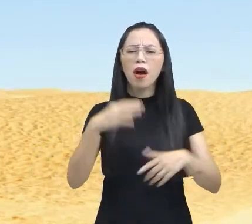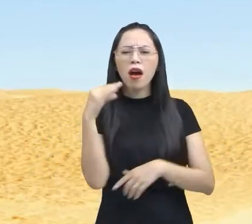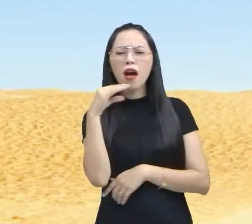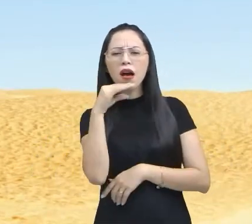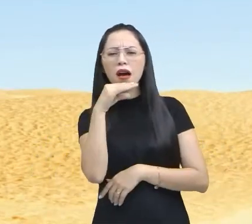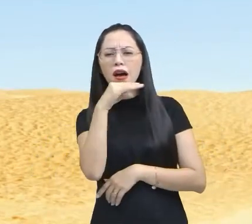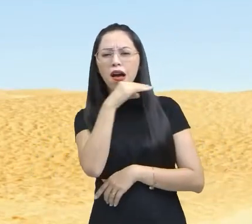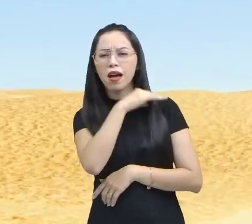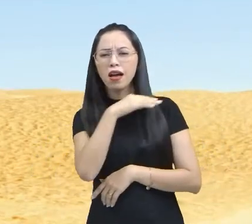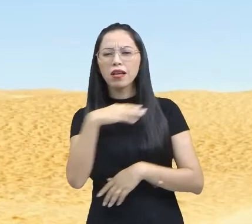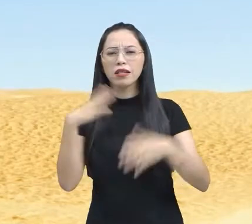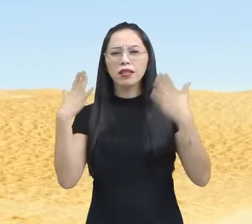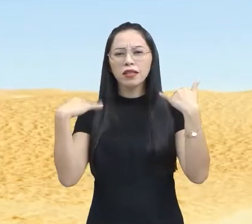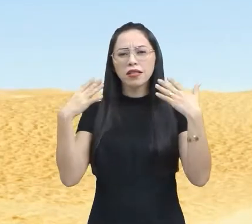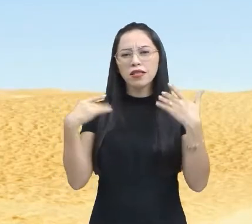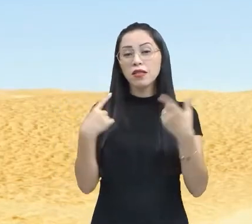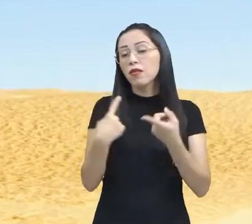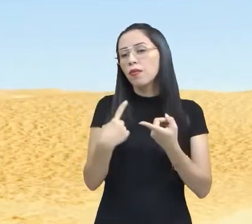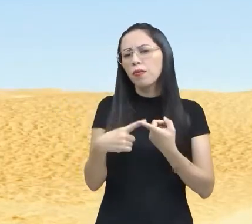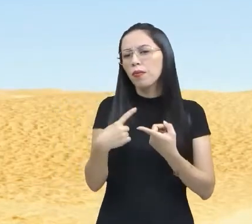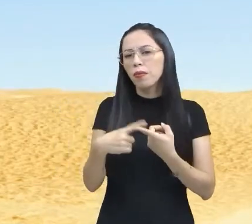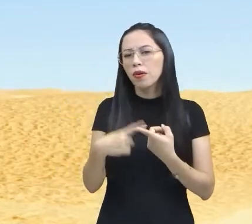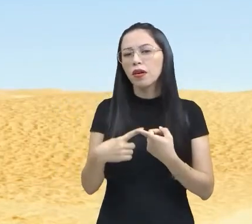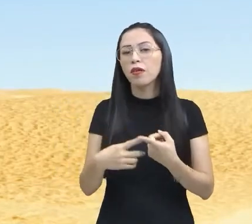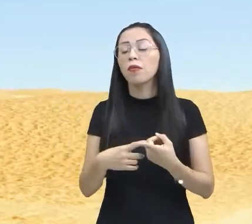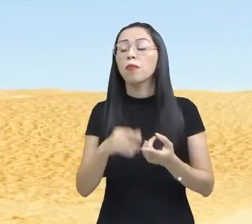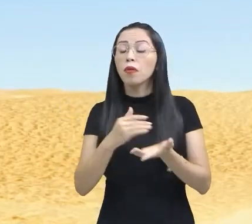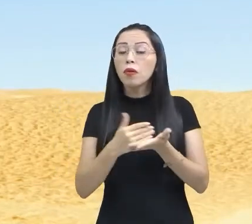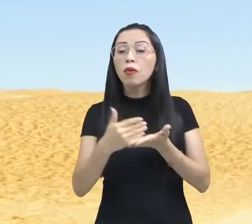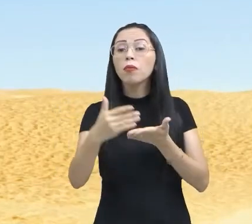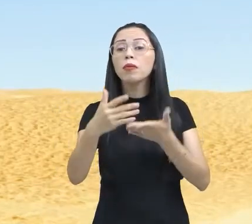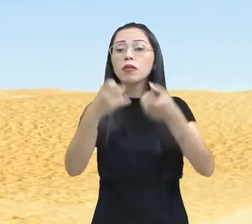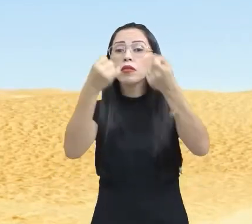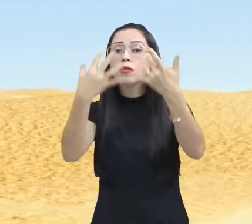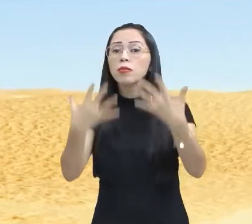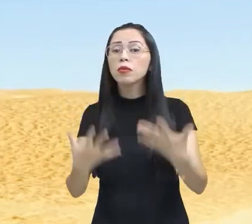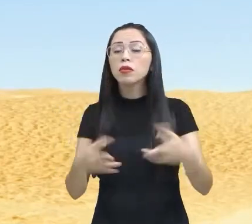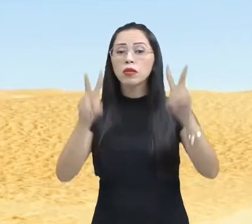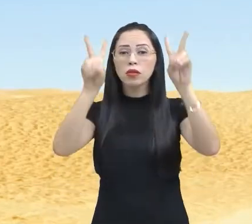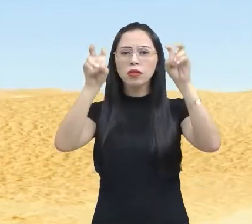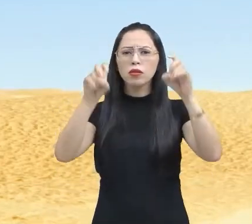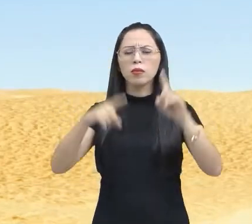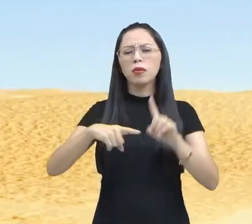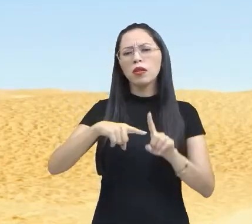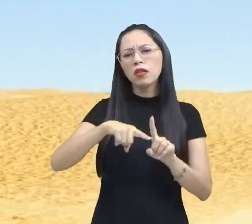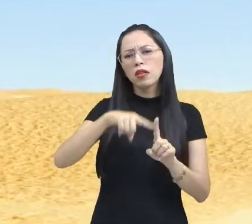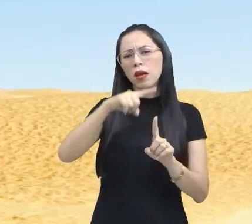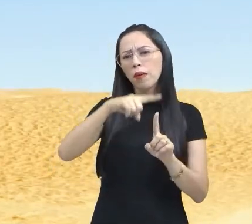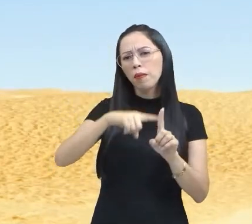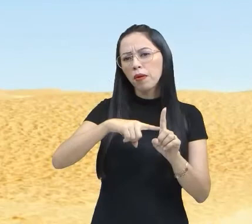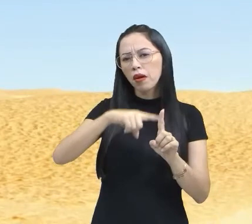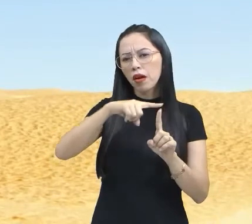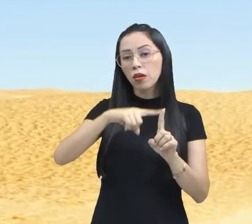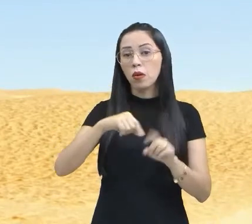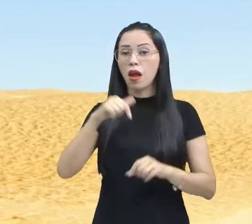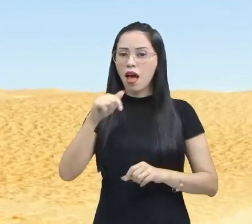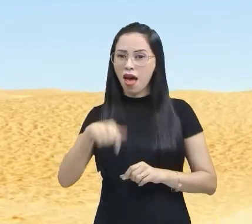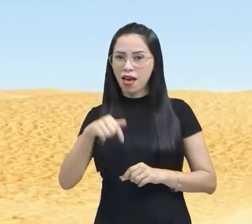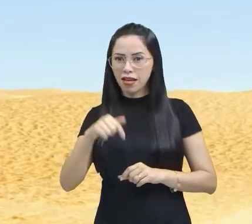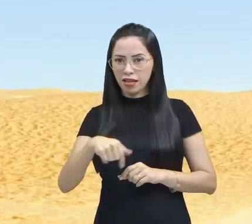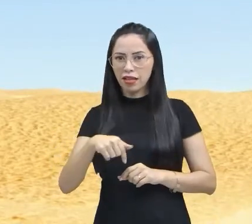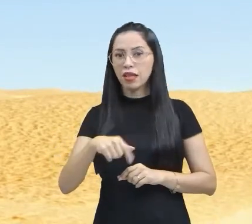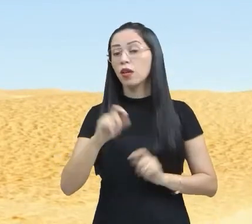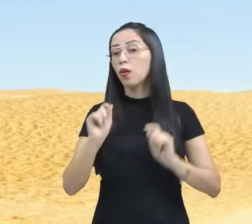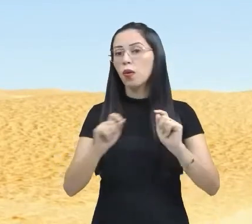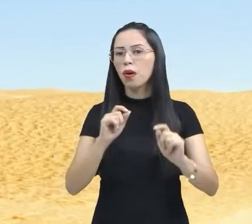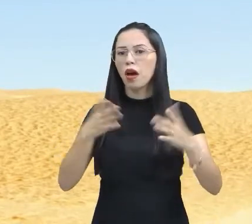nós vamos começar falando sobre temperaturas. E aqui no deserto as temperaturas são altas. Como assim, professor?